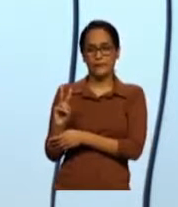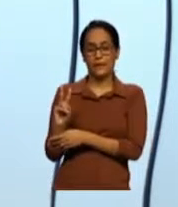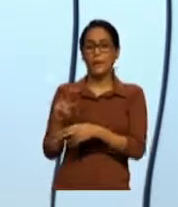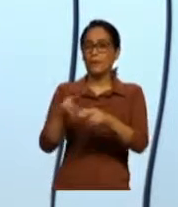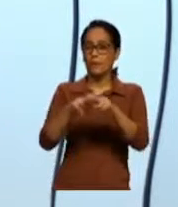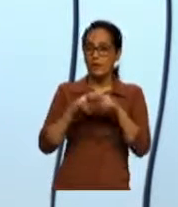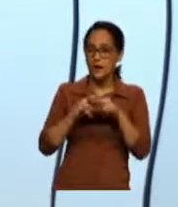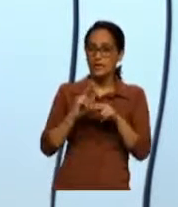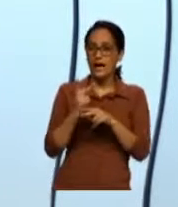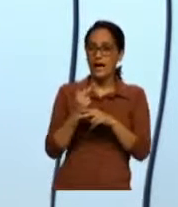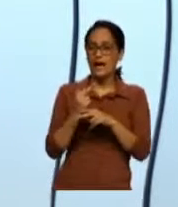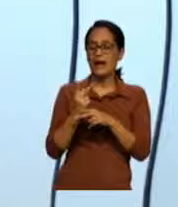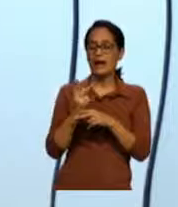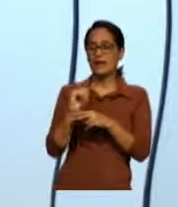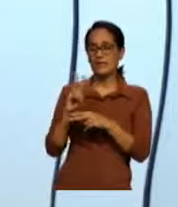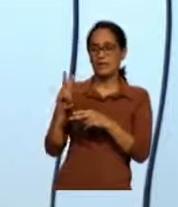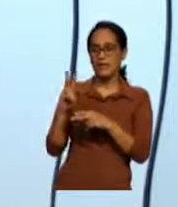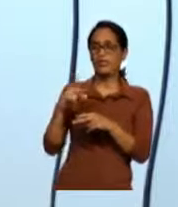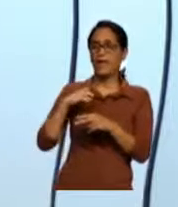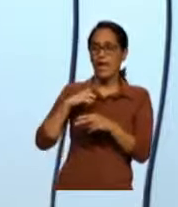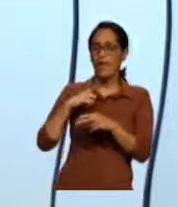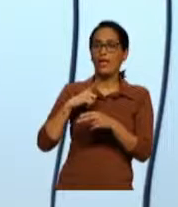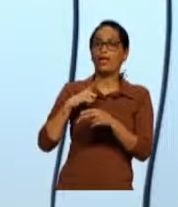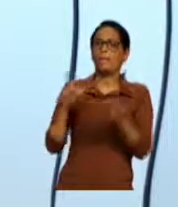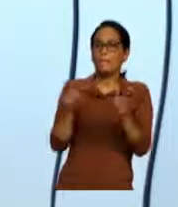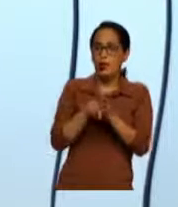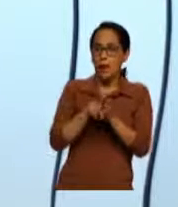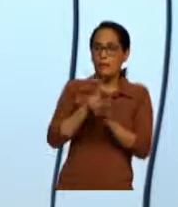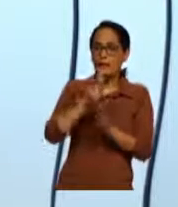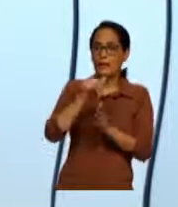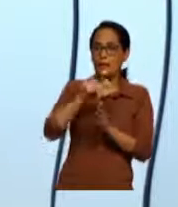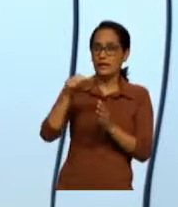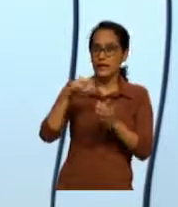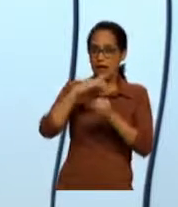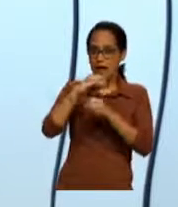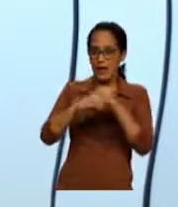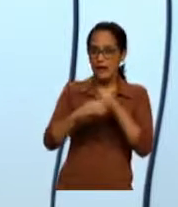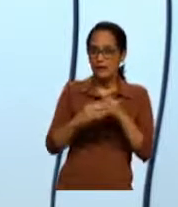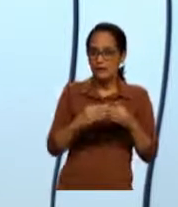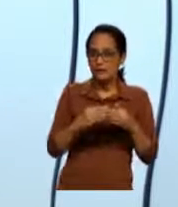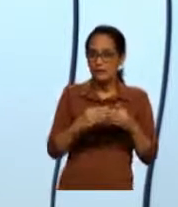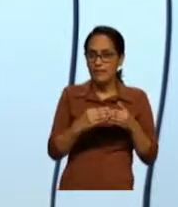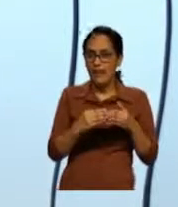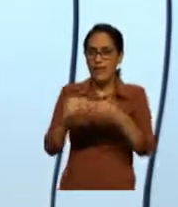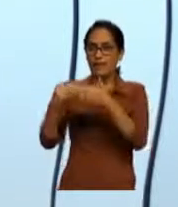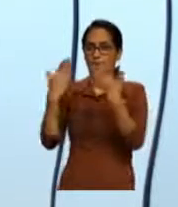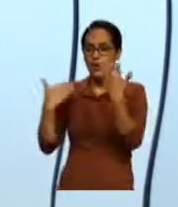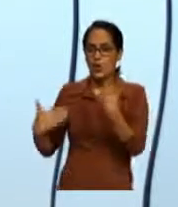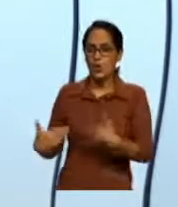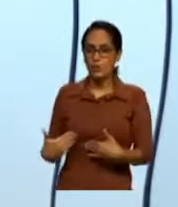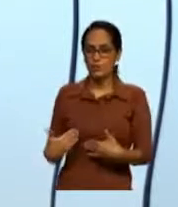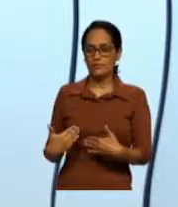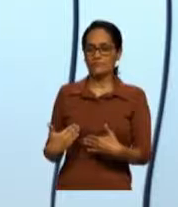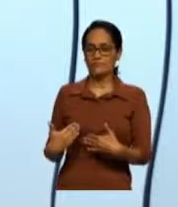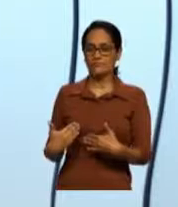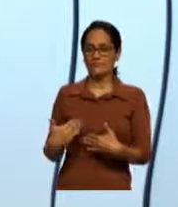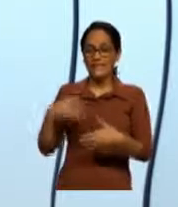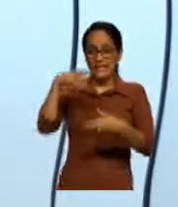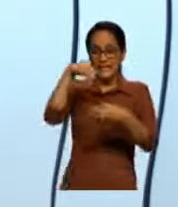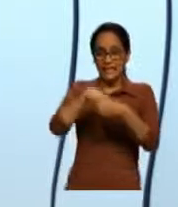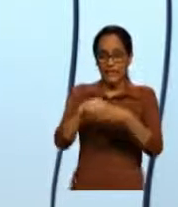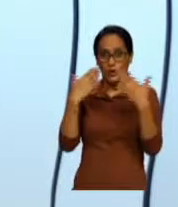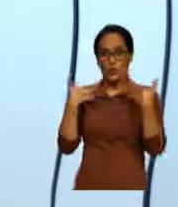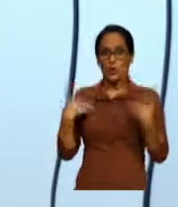dele, ele carrega as ferramentas para fazer o estrago nas nossas células. E ele vai atacar as nossas células de defesa, os